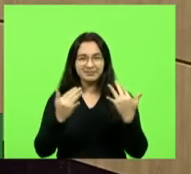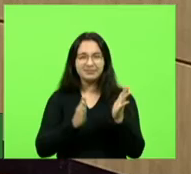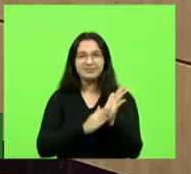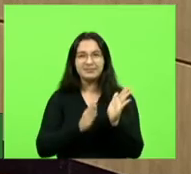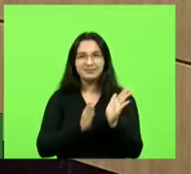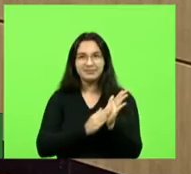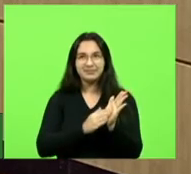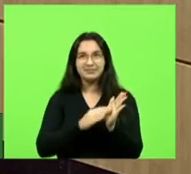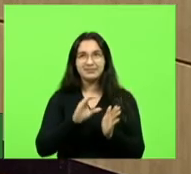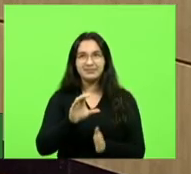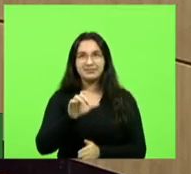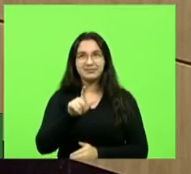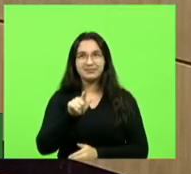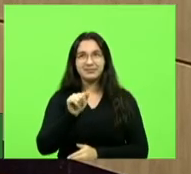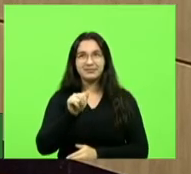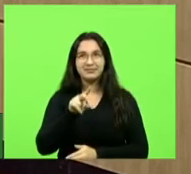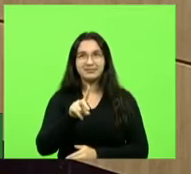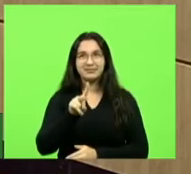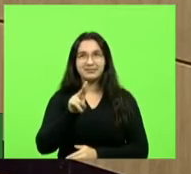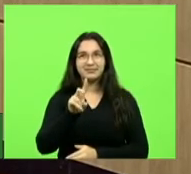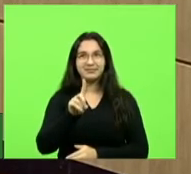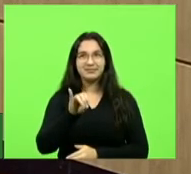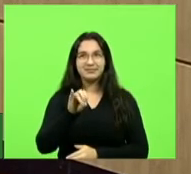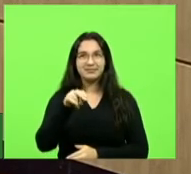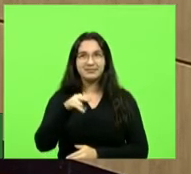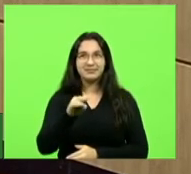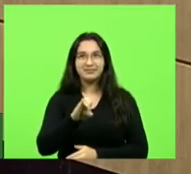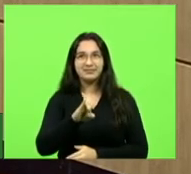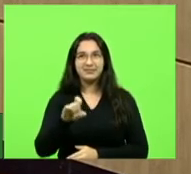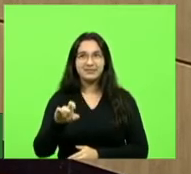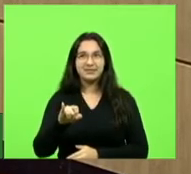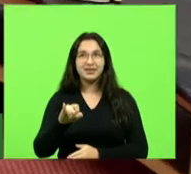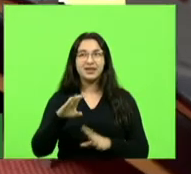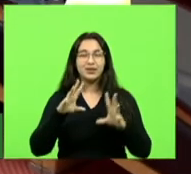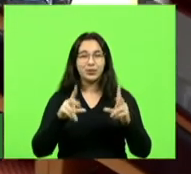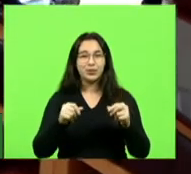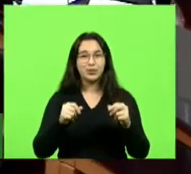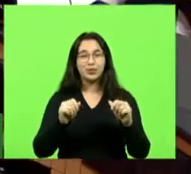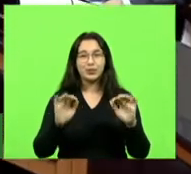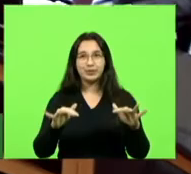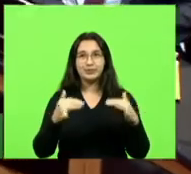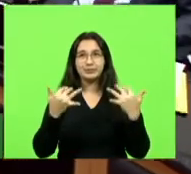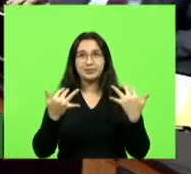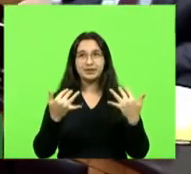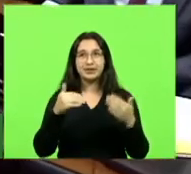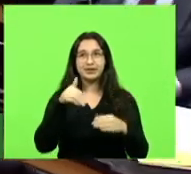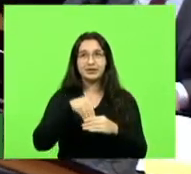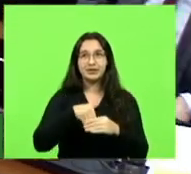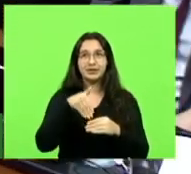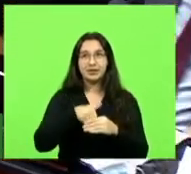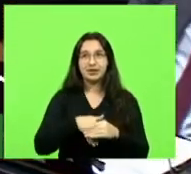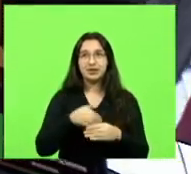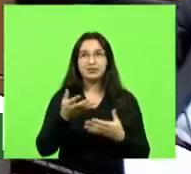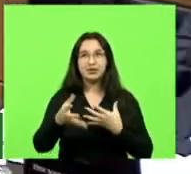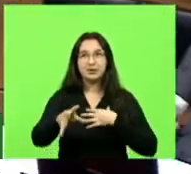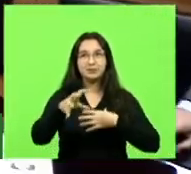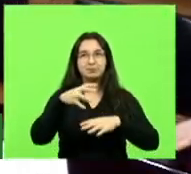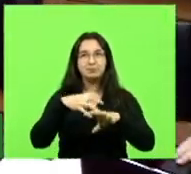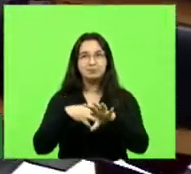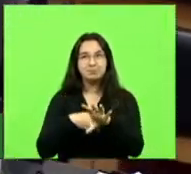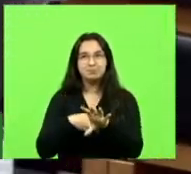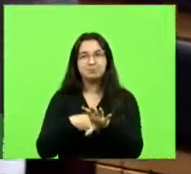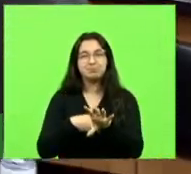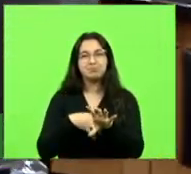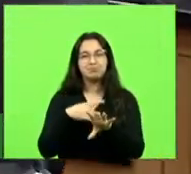Claudinei e toda a equipe social que aqui estão acompanhando esta votação, pela sensibilidade, secretário,